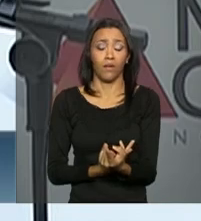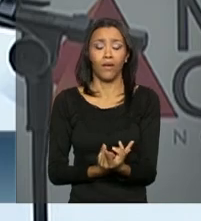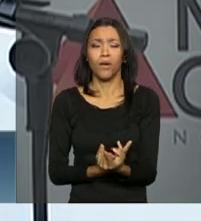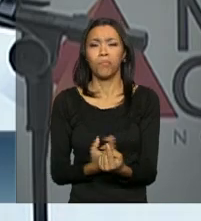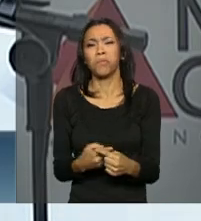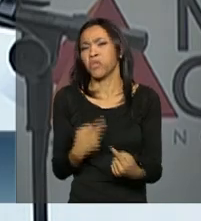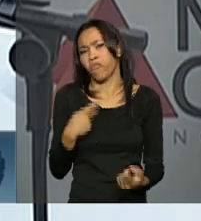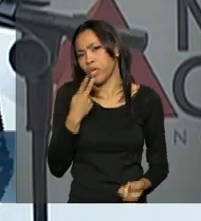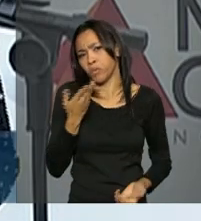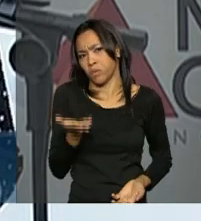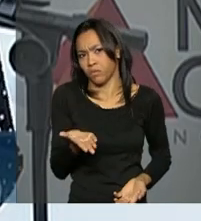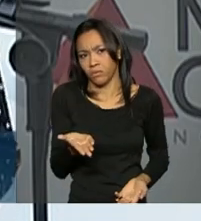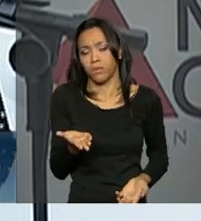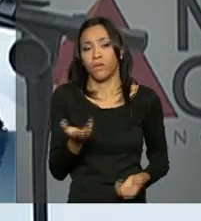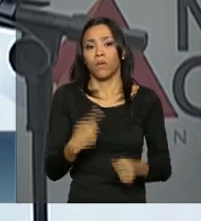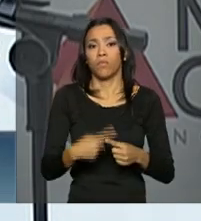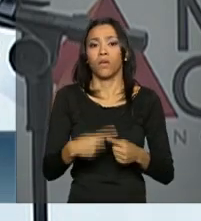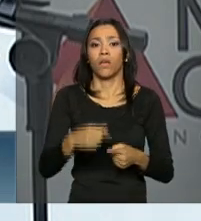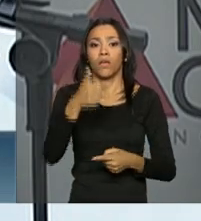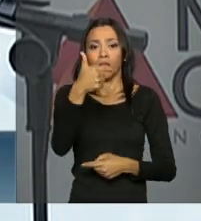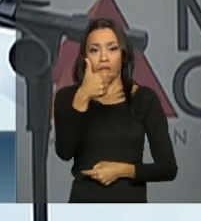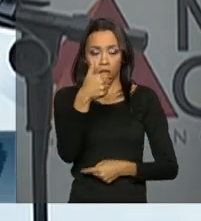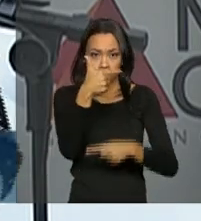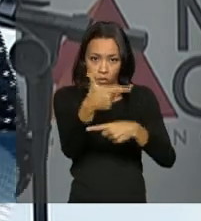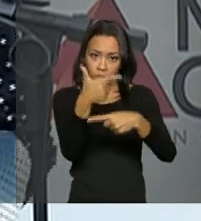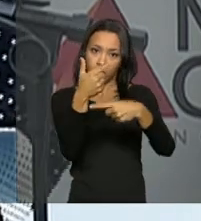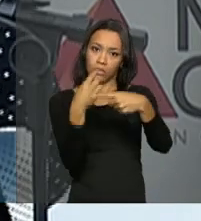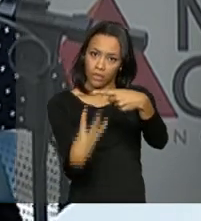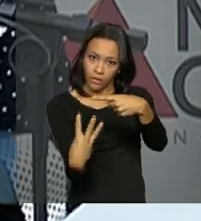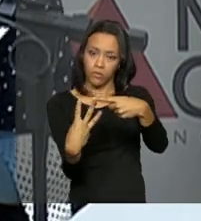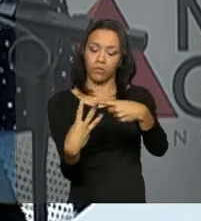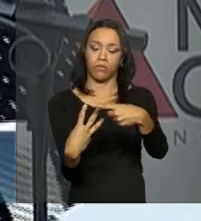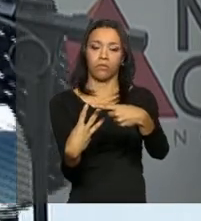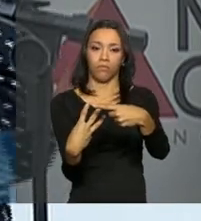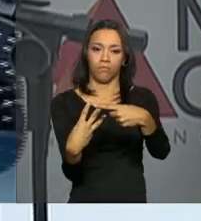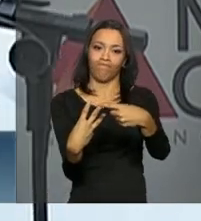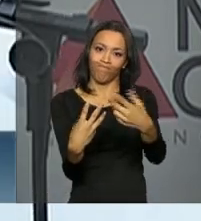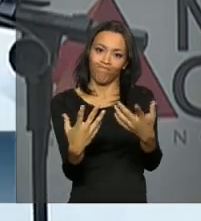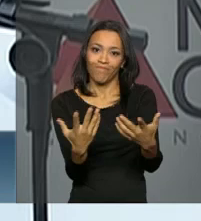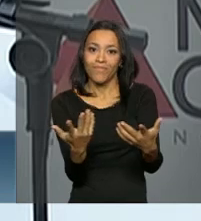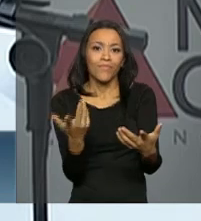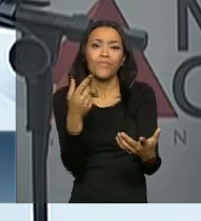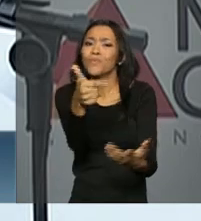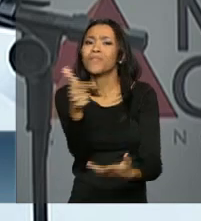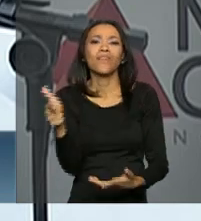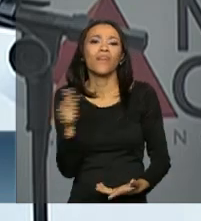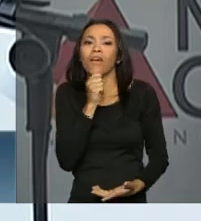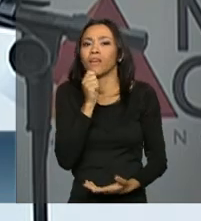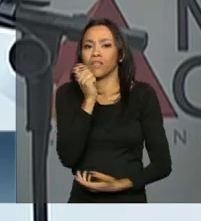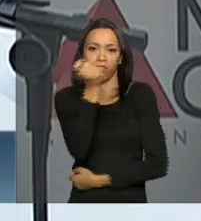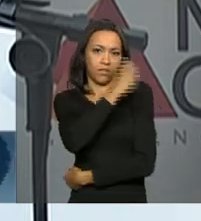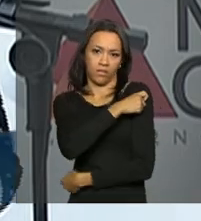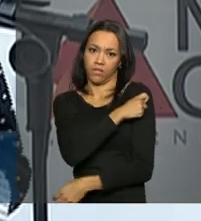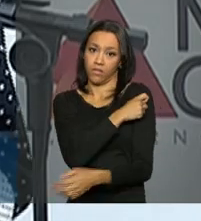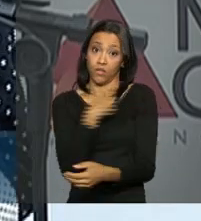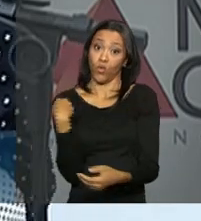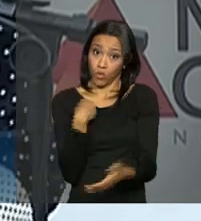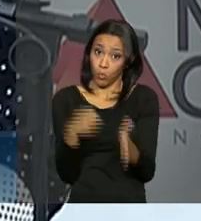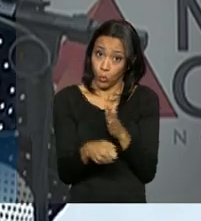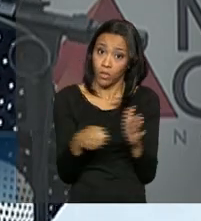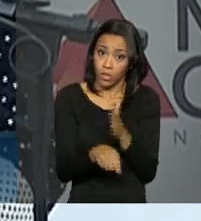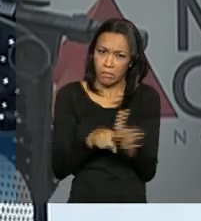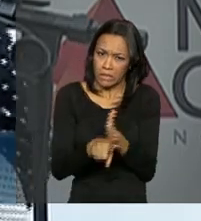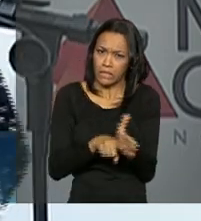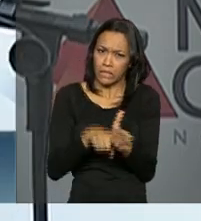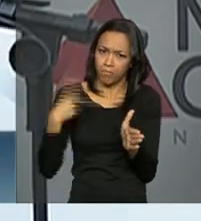falando para vocês? Porque 2/3 de todos os criadores, porque nós não temos vacina ainda, nós estamos lutando para ter